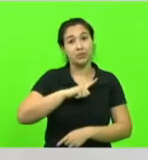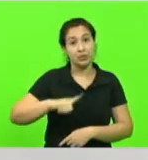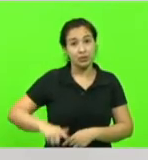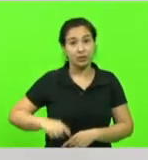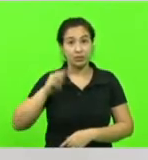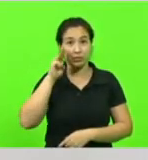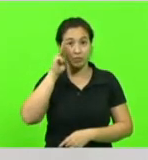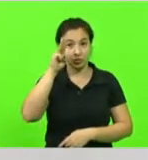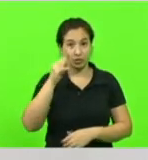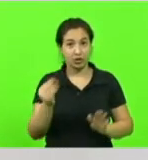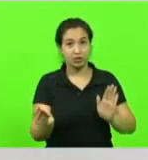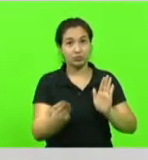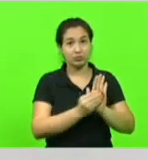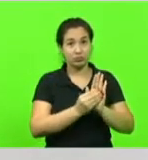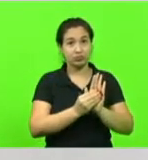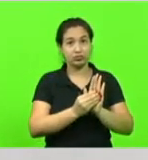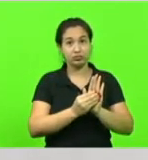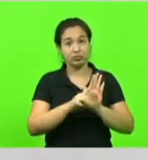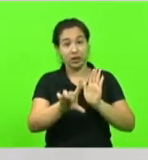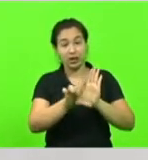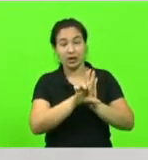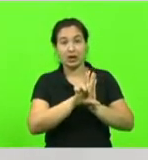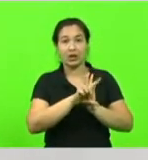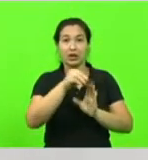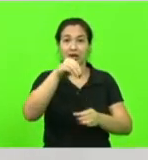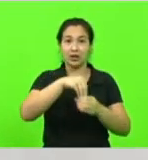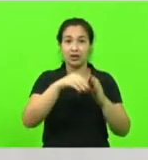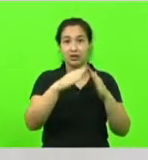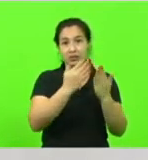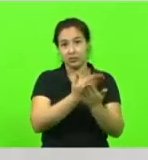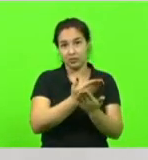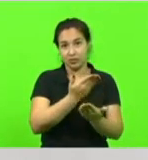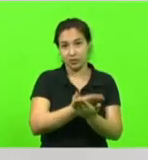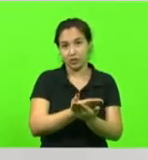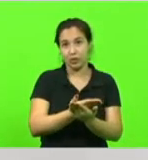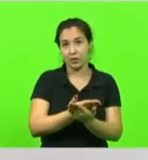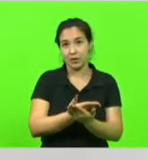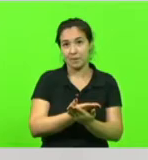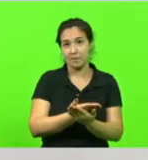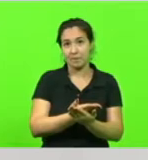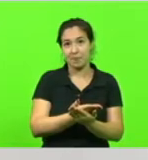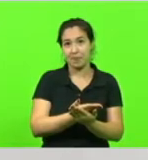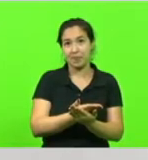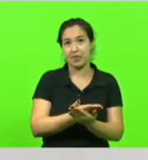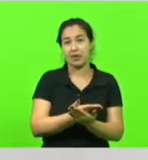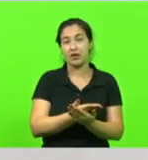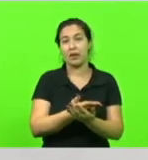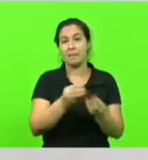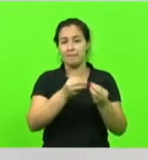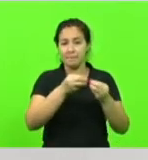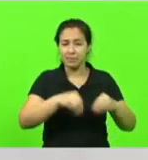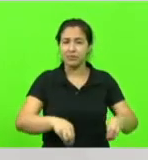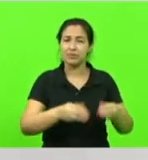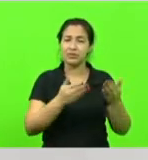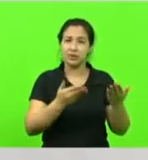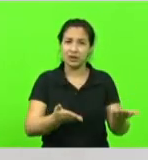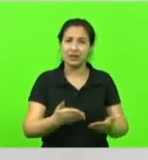nas escolas de Santa Catarina. Foi um tiro no coração da família